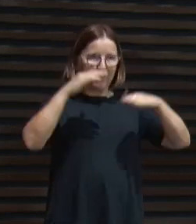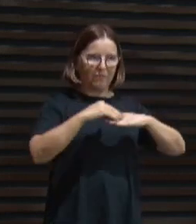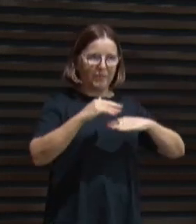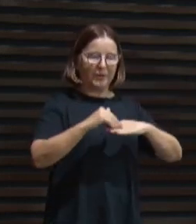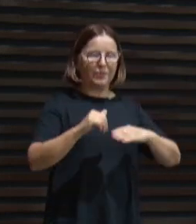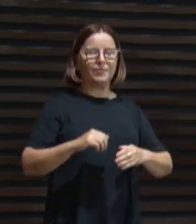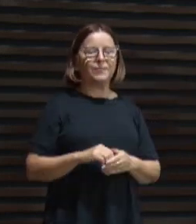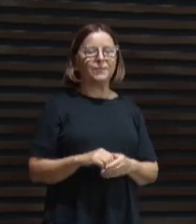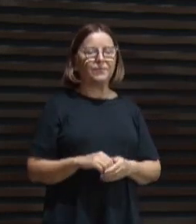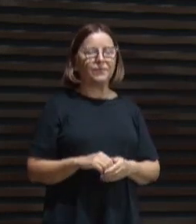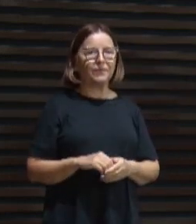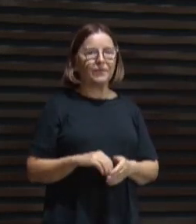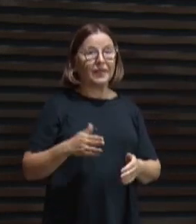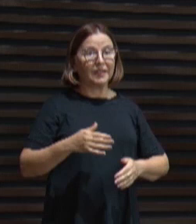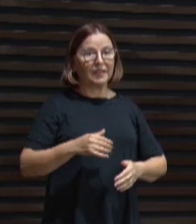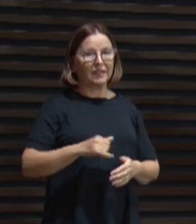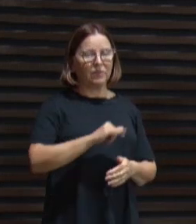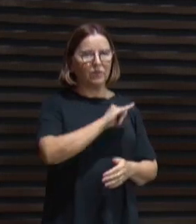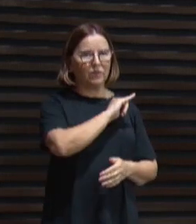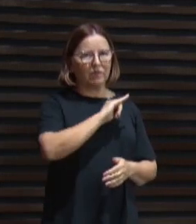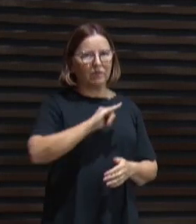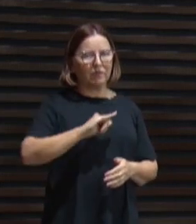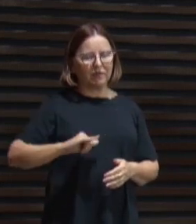o imperador da